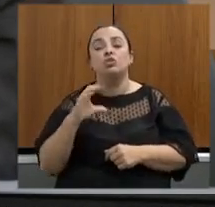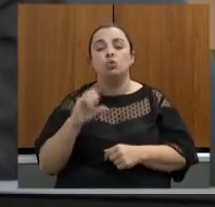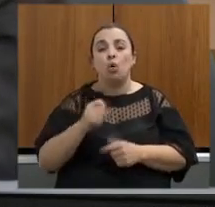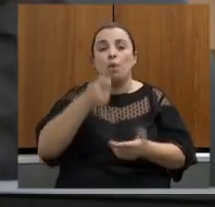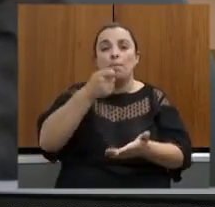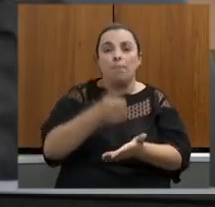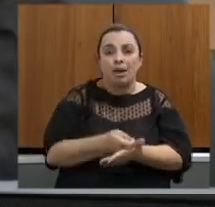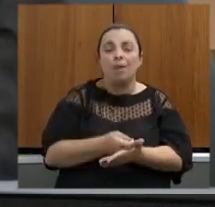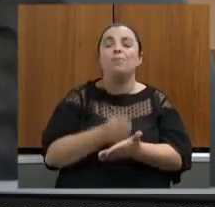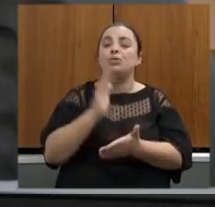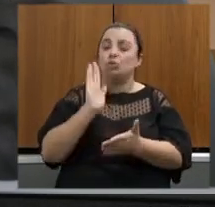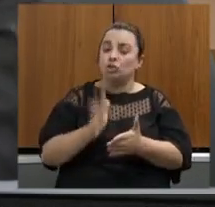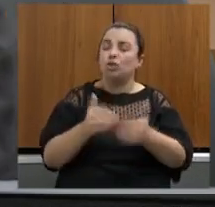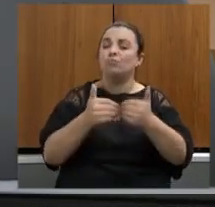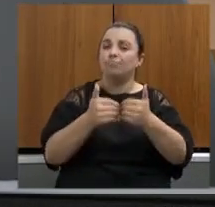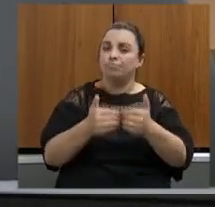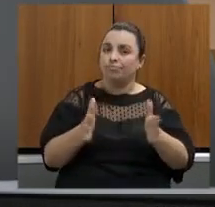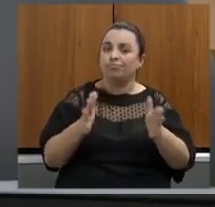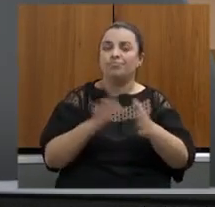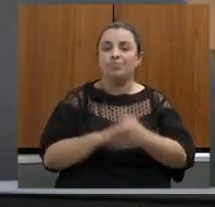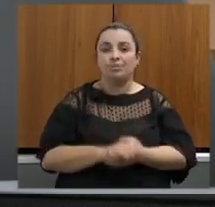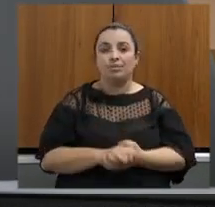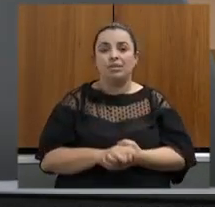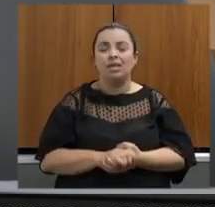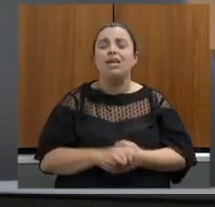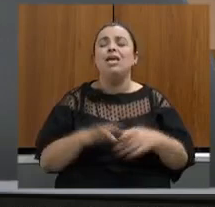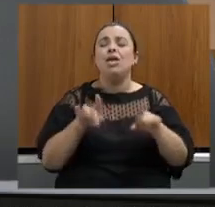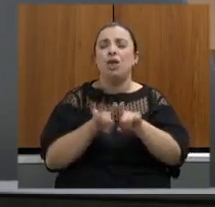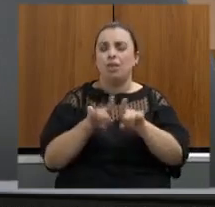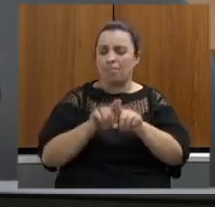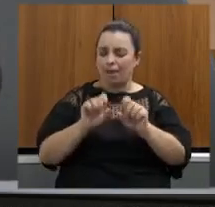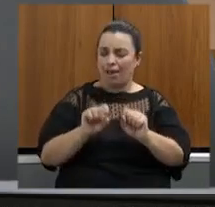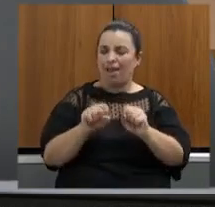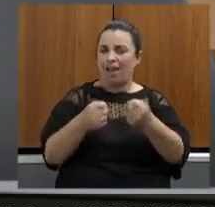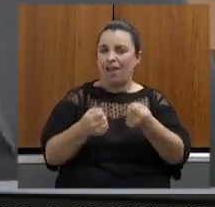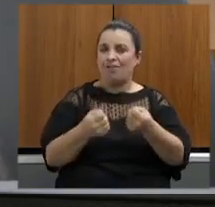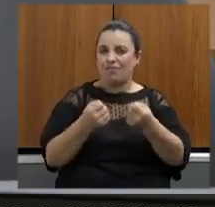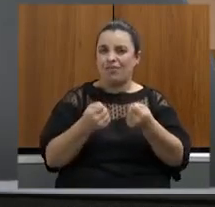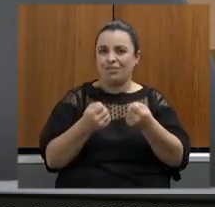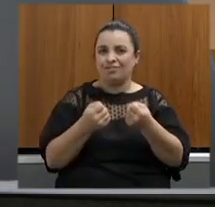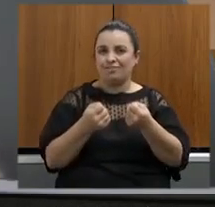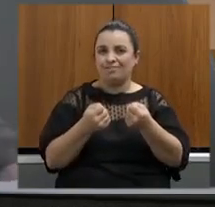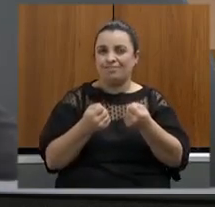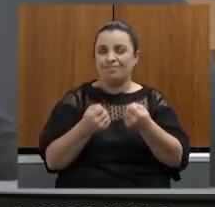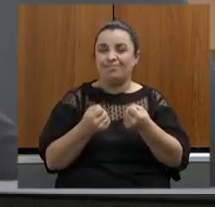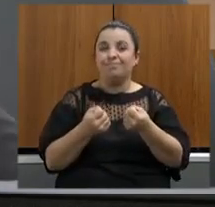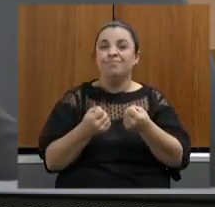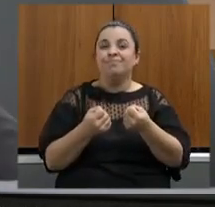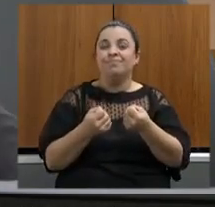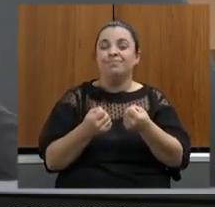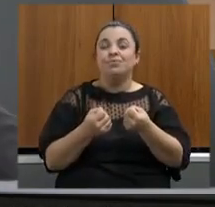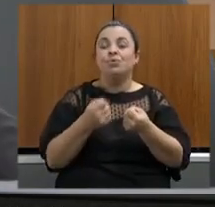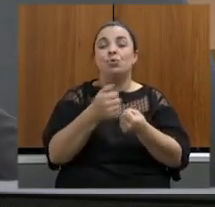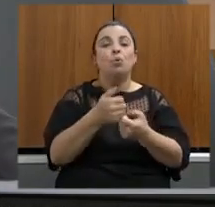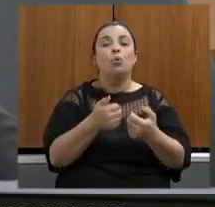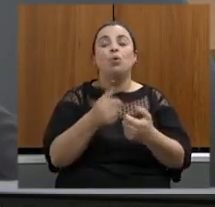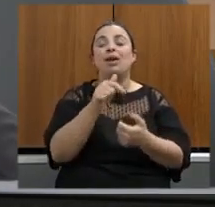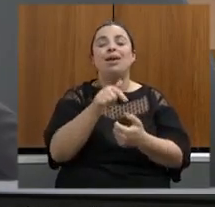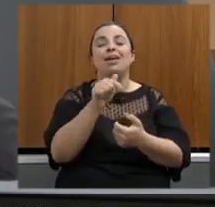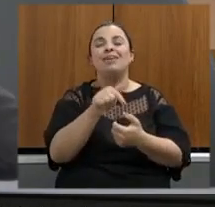judiciais também iniciados e aqui eu gosto muito de ressaltar uma coisa que sempre